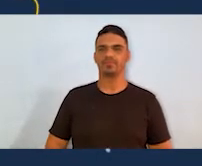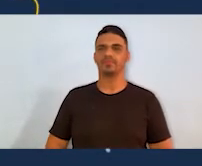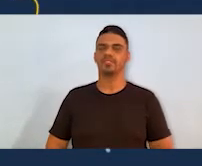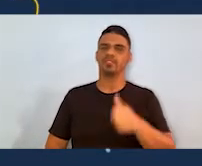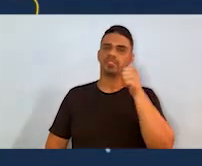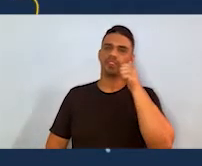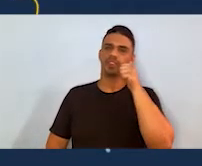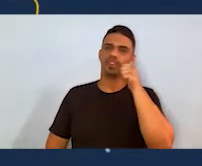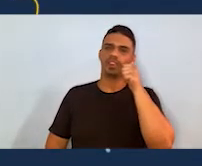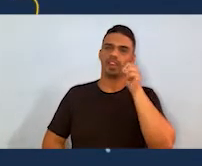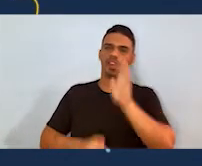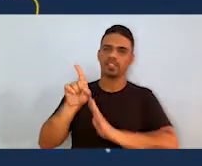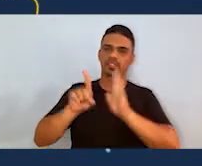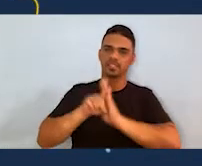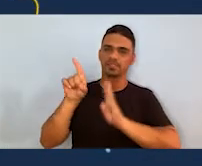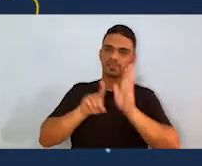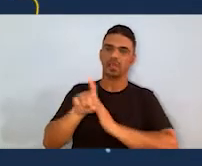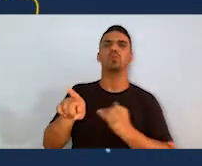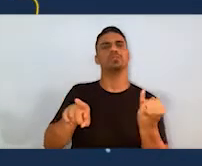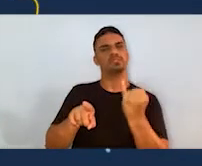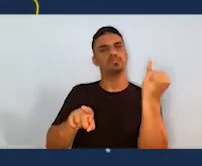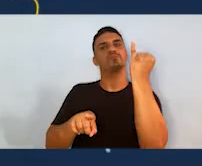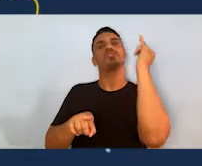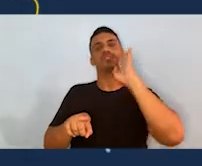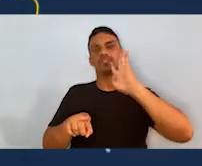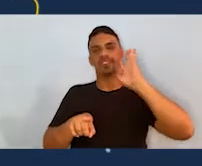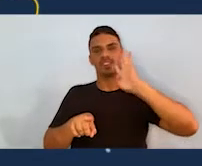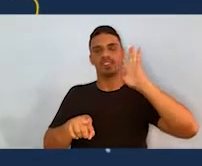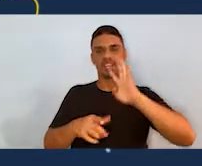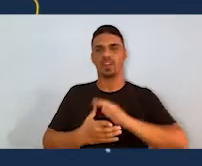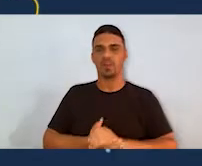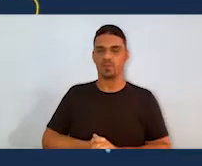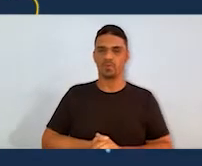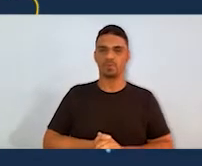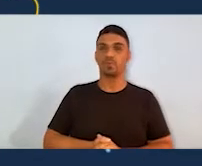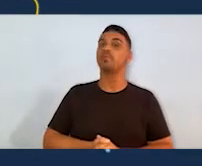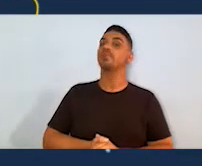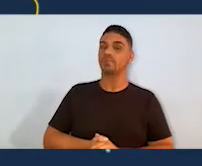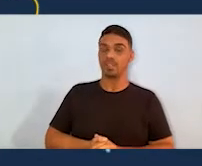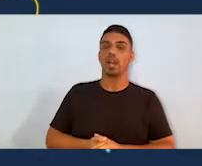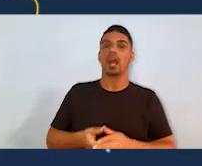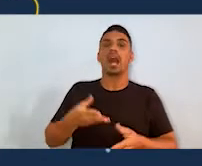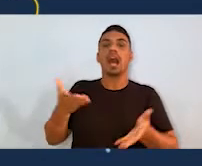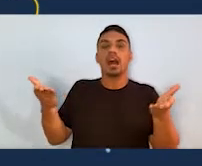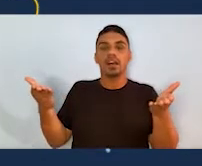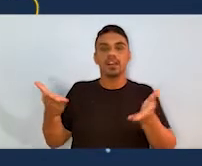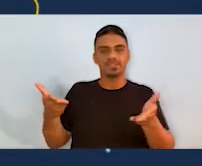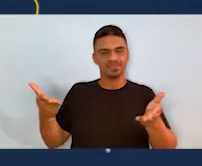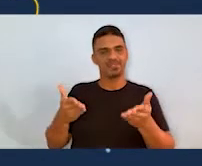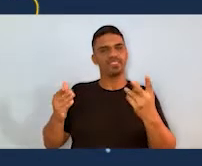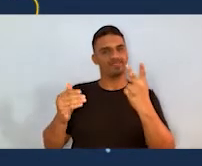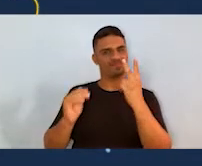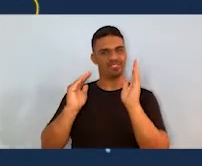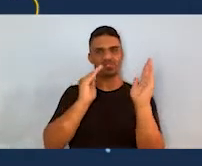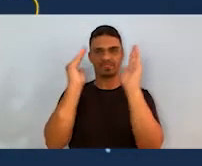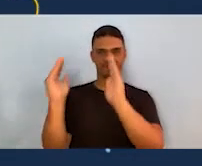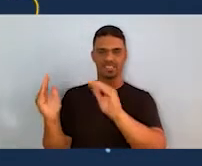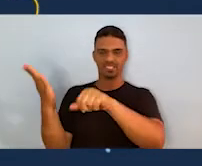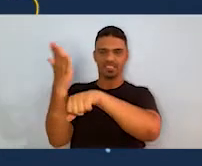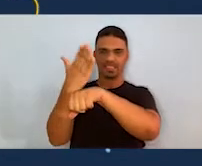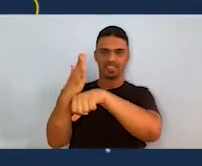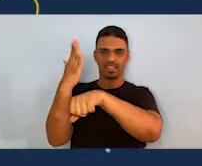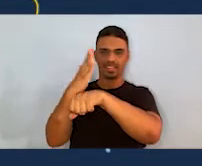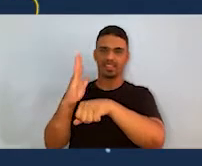A parte de anotar as perguntas é importante, é legal. Bom, agora para a parte de exercício, eu recomendo que vocês